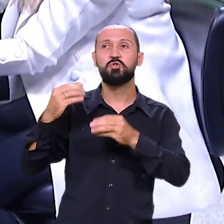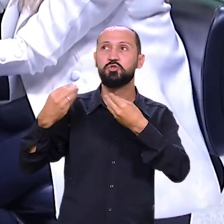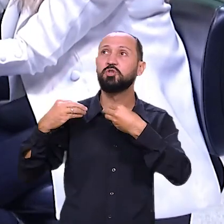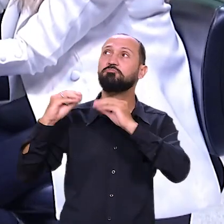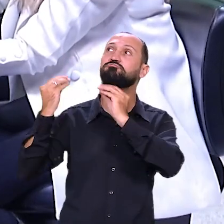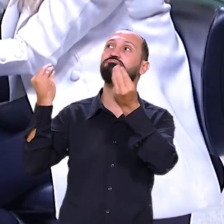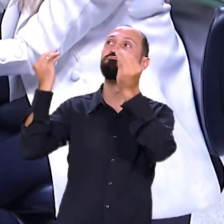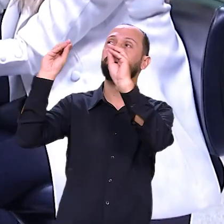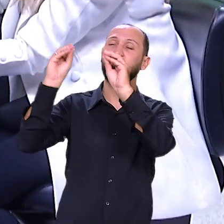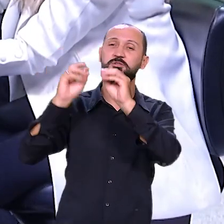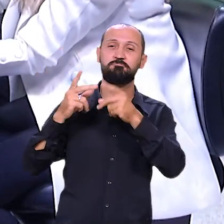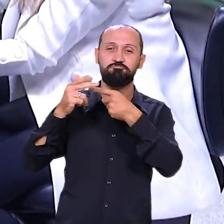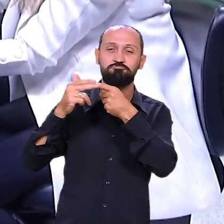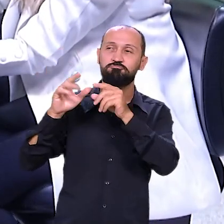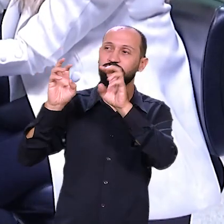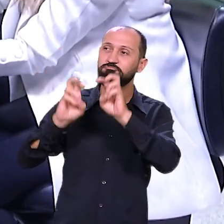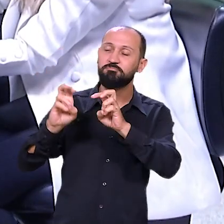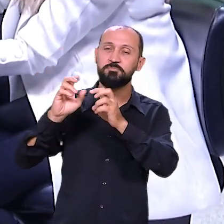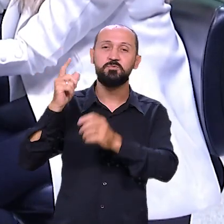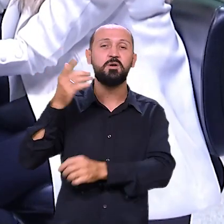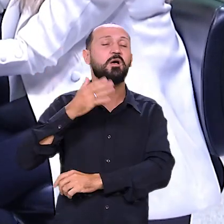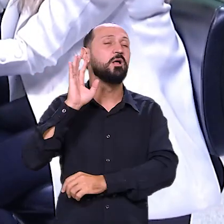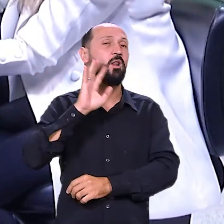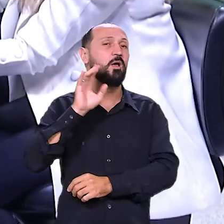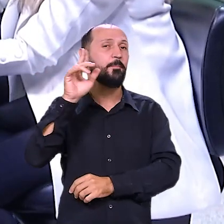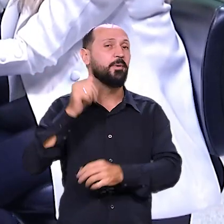vai colocar embaixo do vídeo. Fica legal lá para